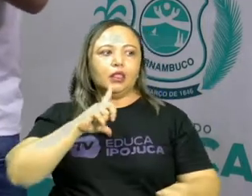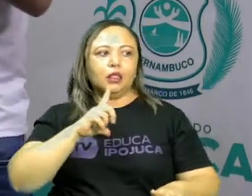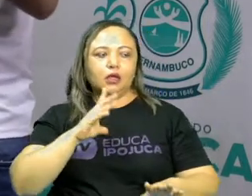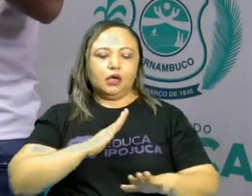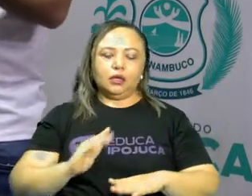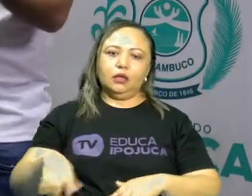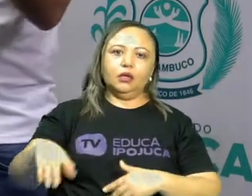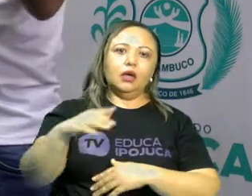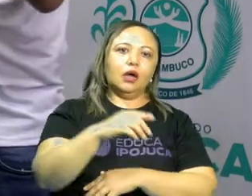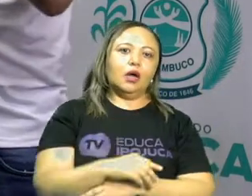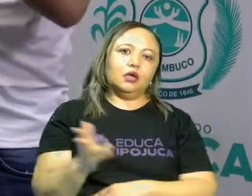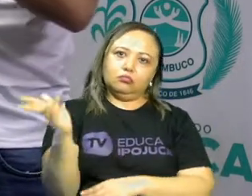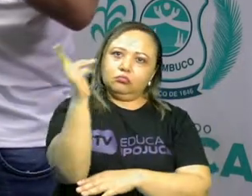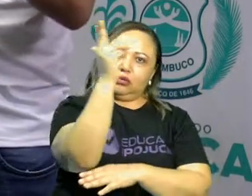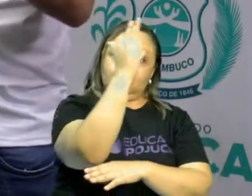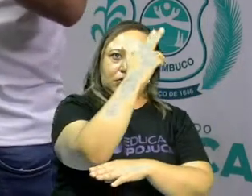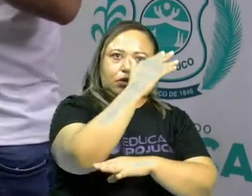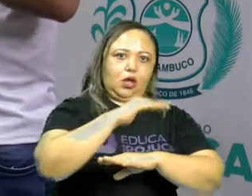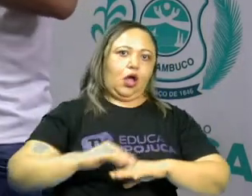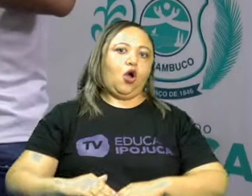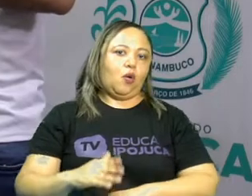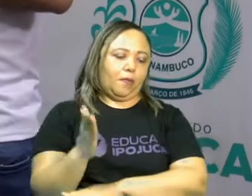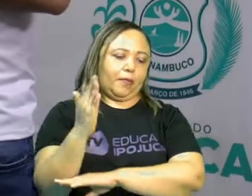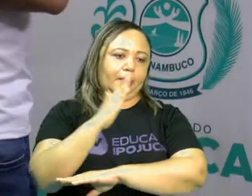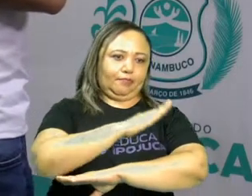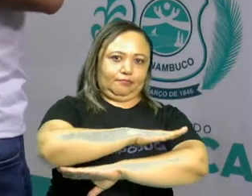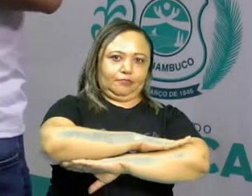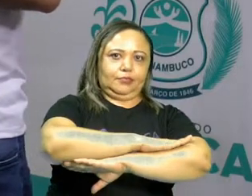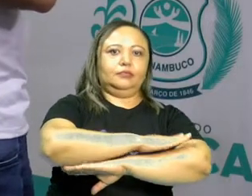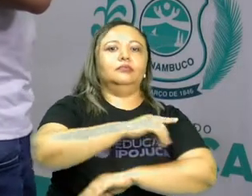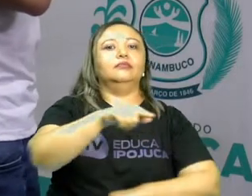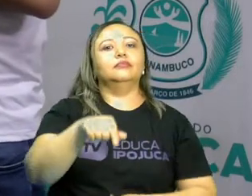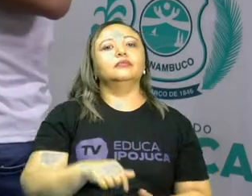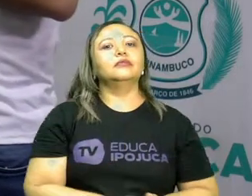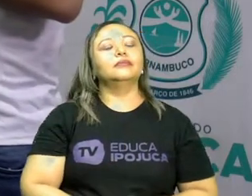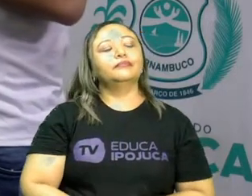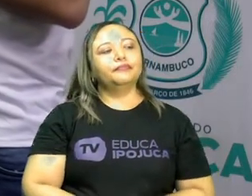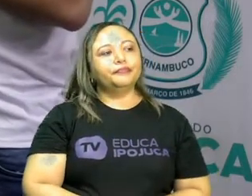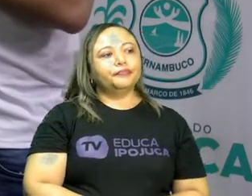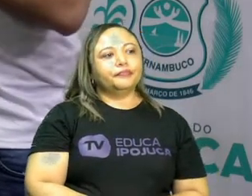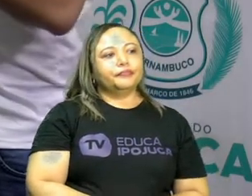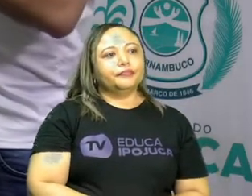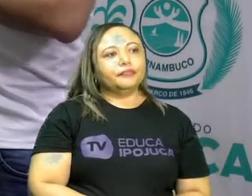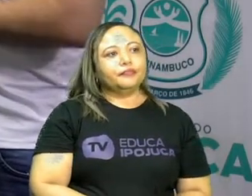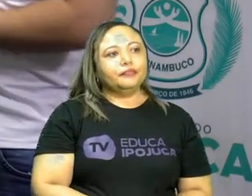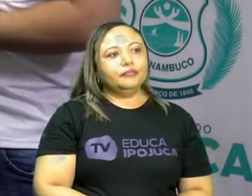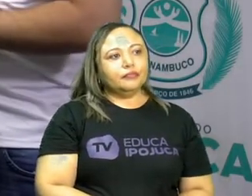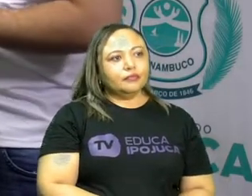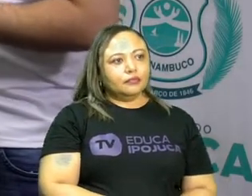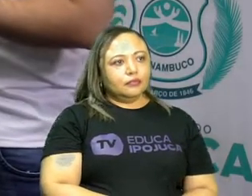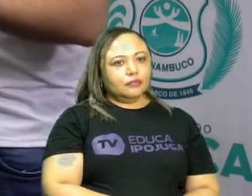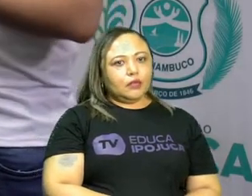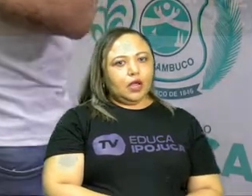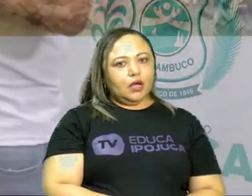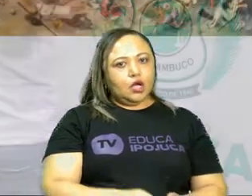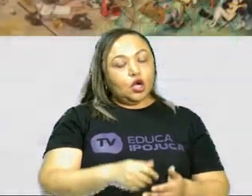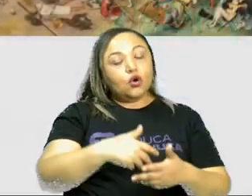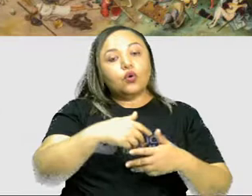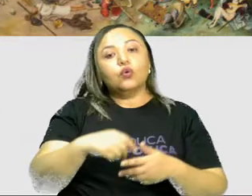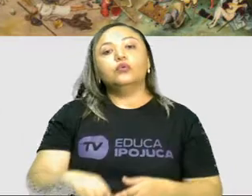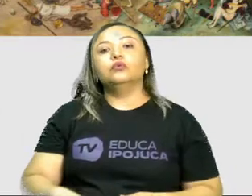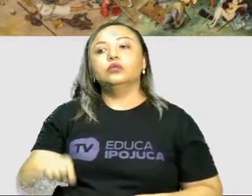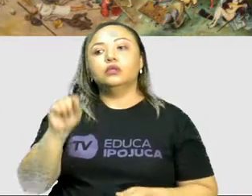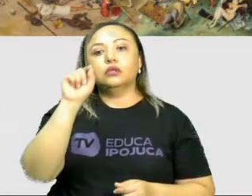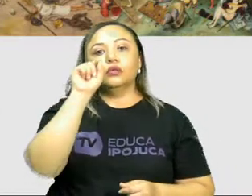renascimento do Leonardo Dako e vamos como vamos lá então em quais